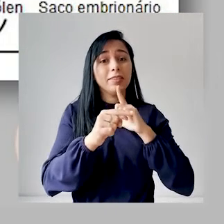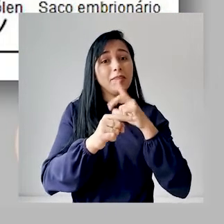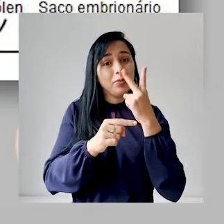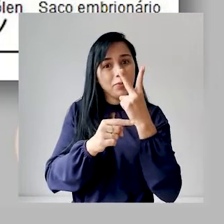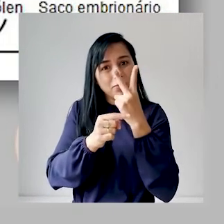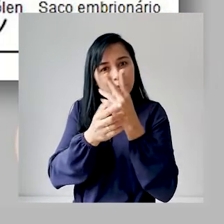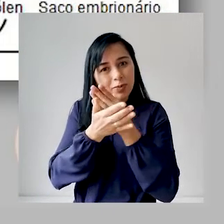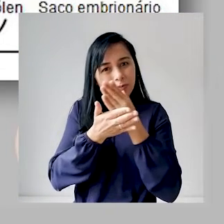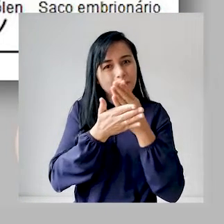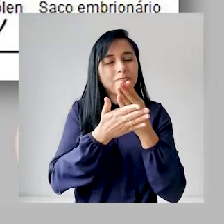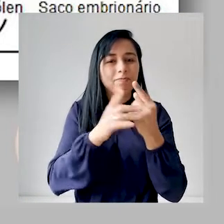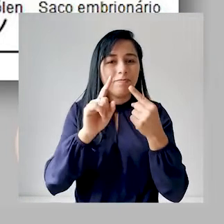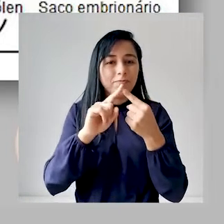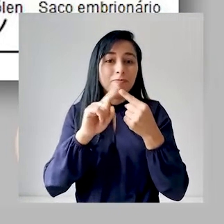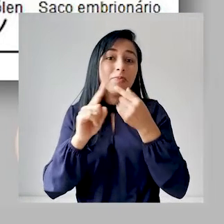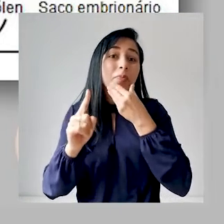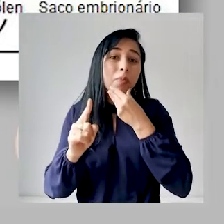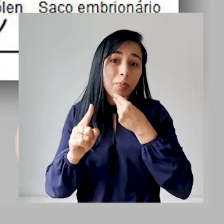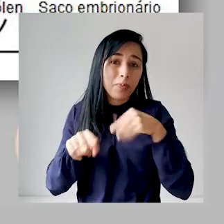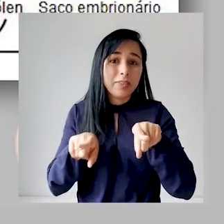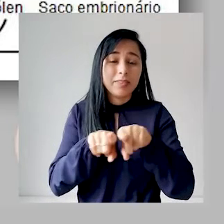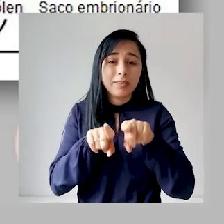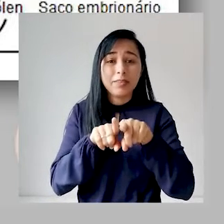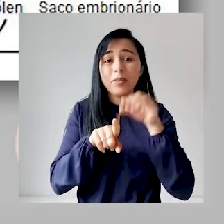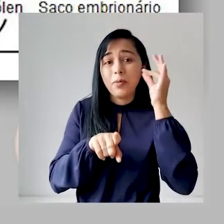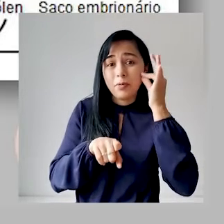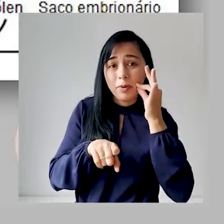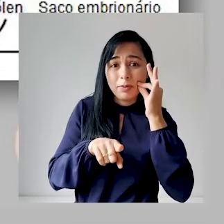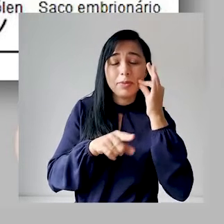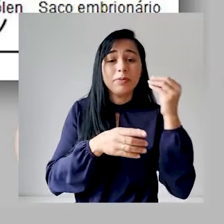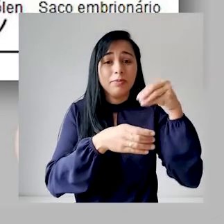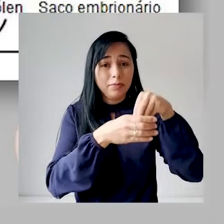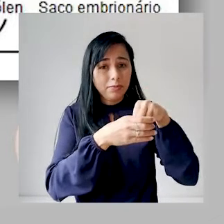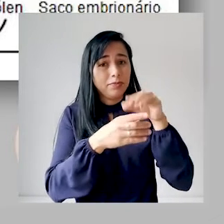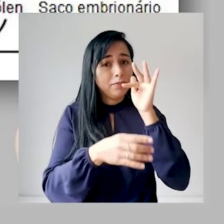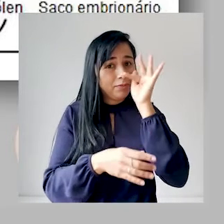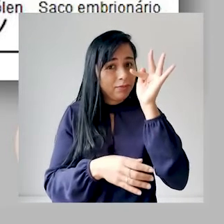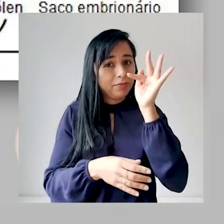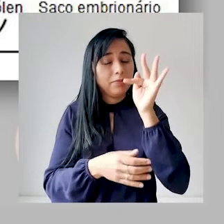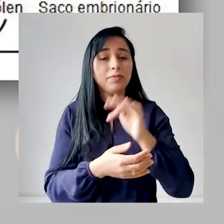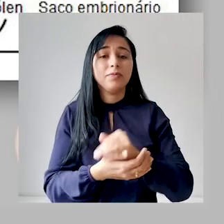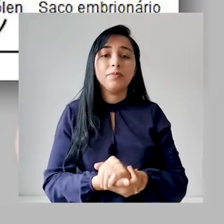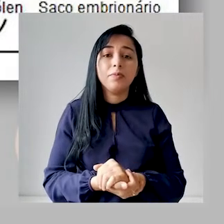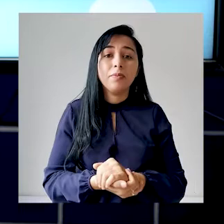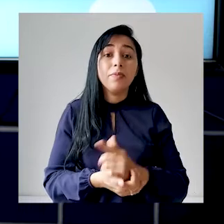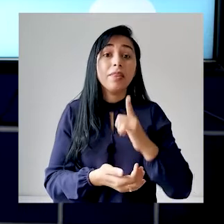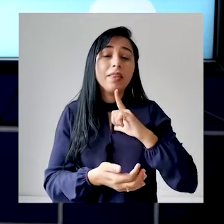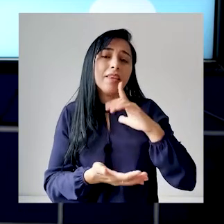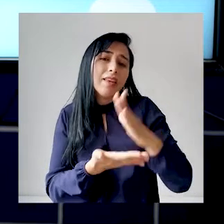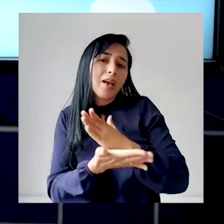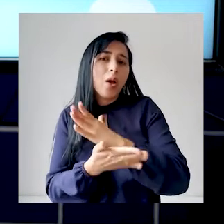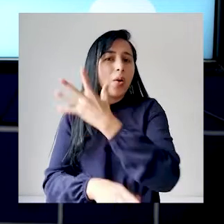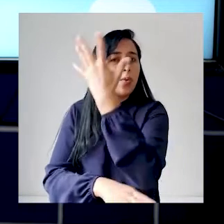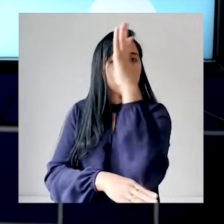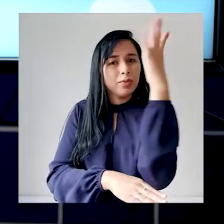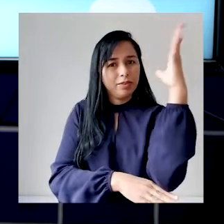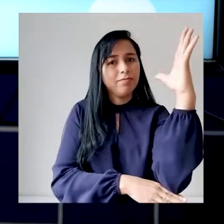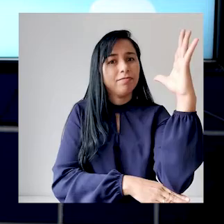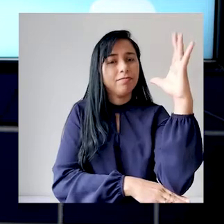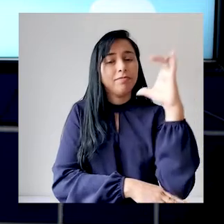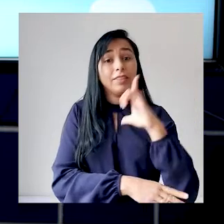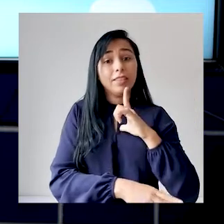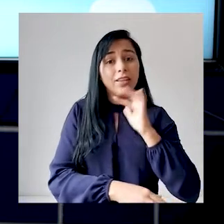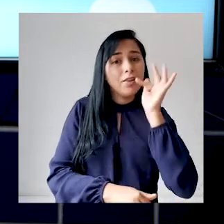estruturas sexuais, a parte masculina e a parte feminina. Existem algumas plantas que